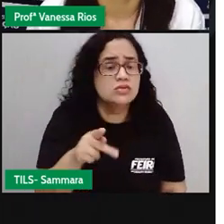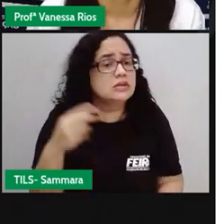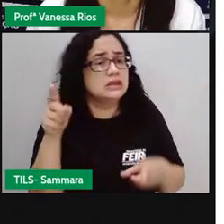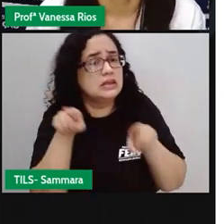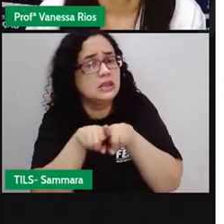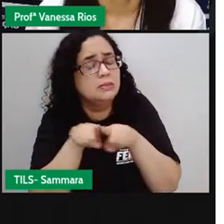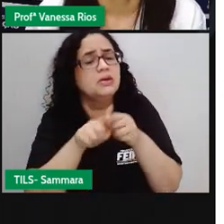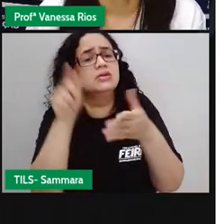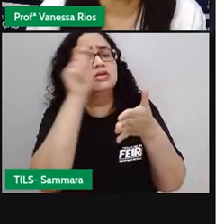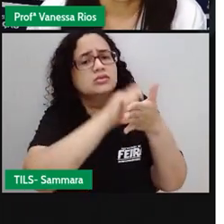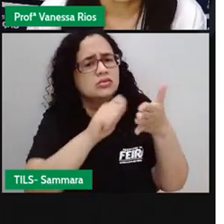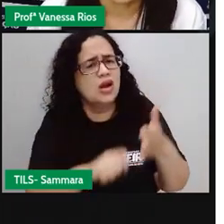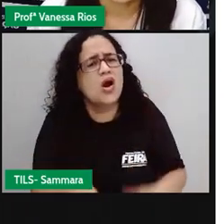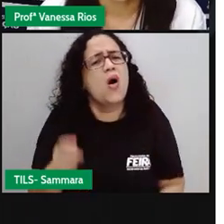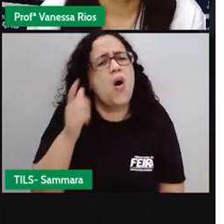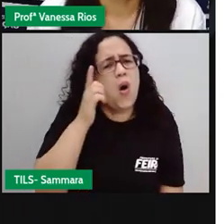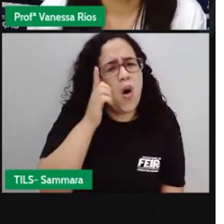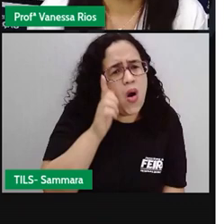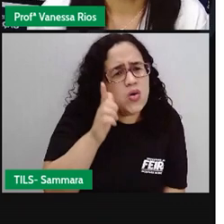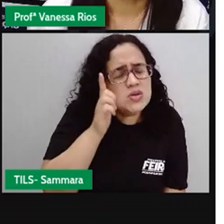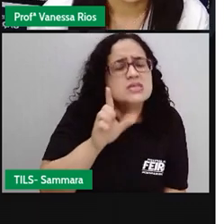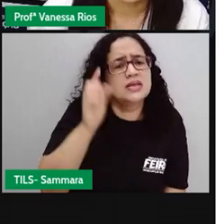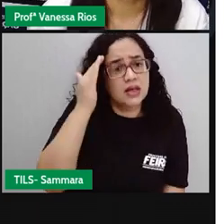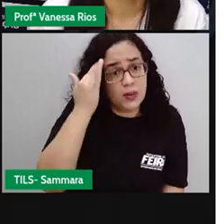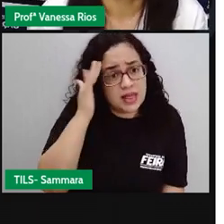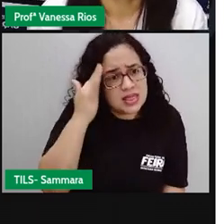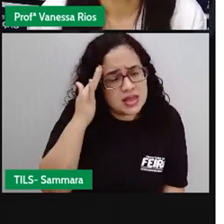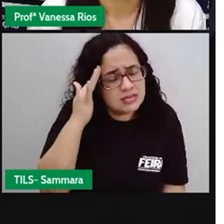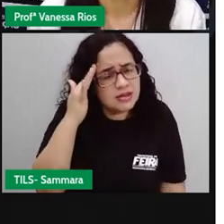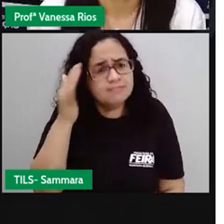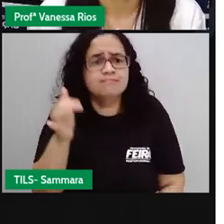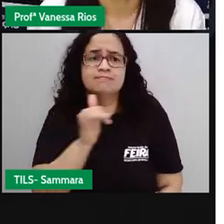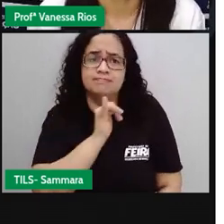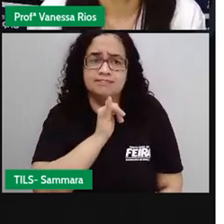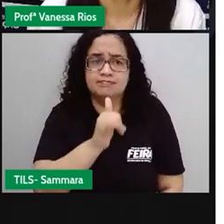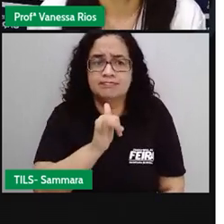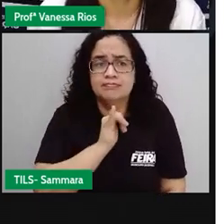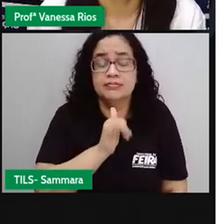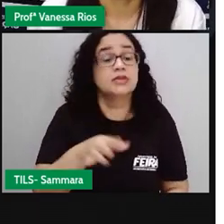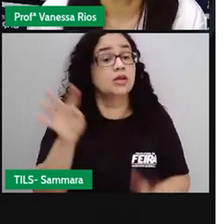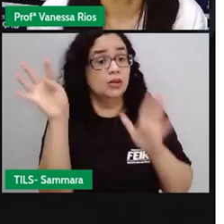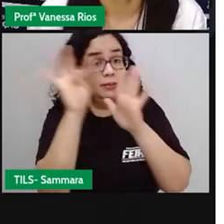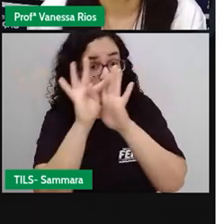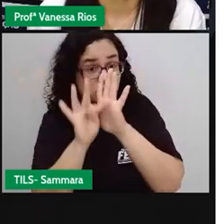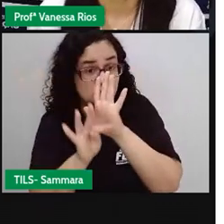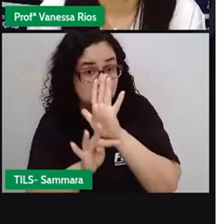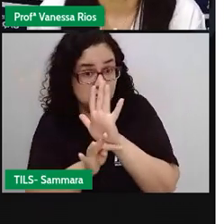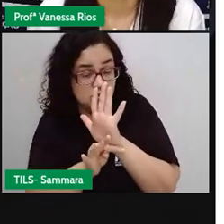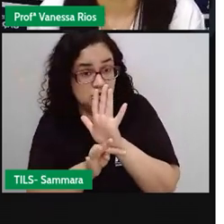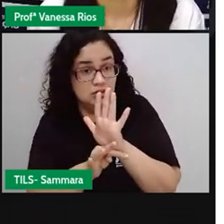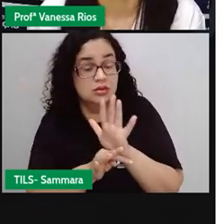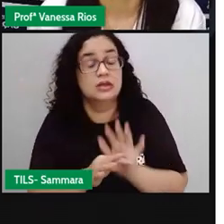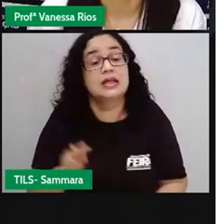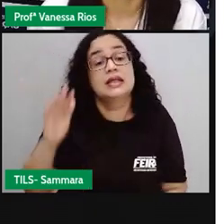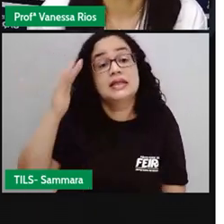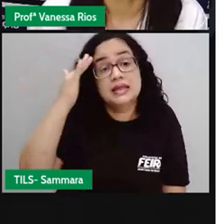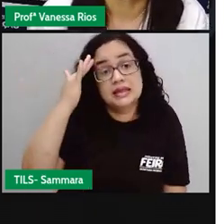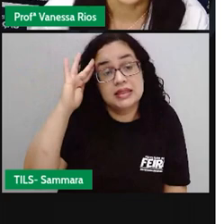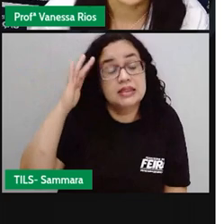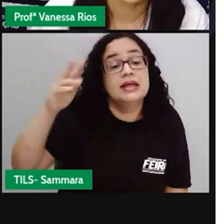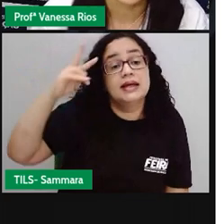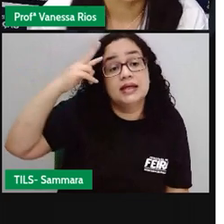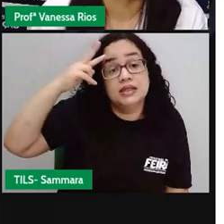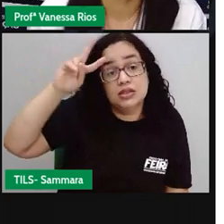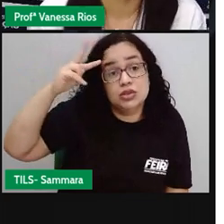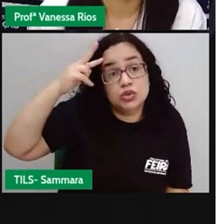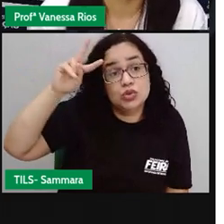escrito. Conseguiram aí compreender as informações trazidas pelo texto? Conseguiram compreender a